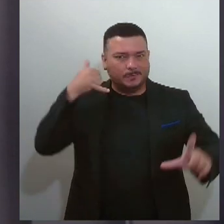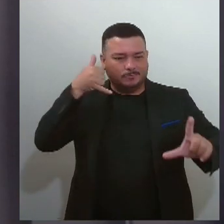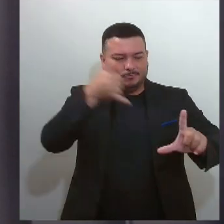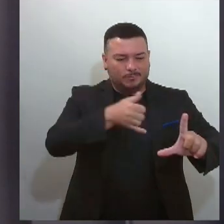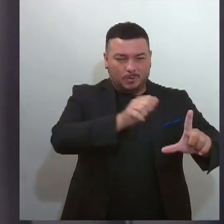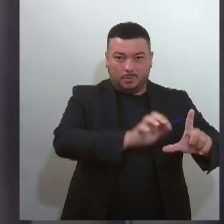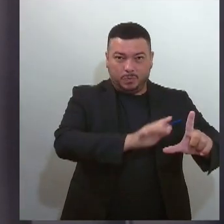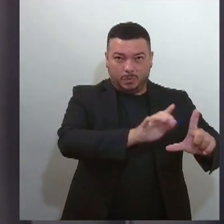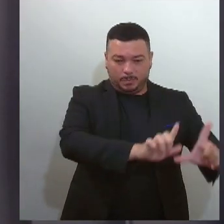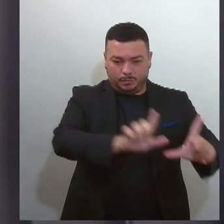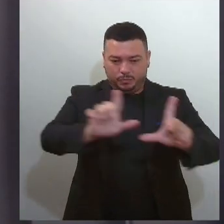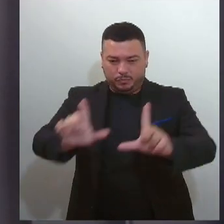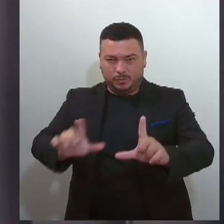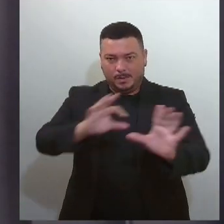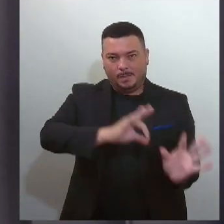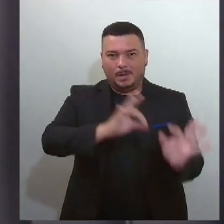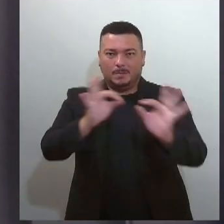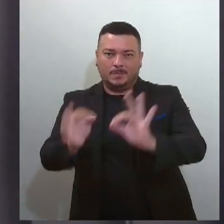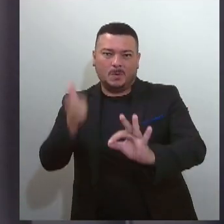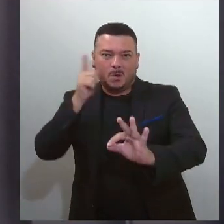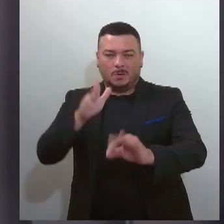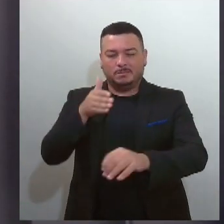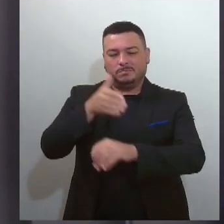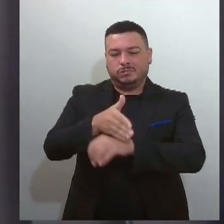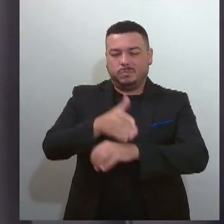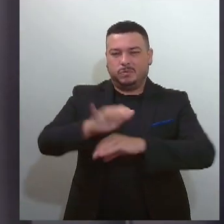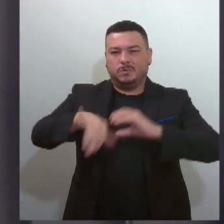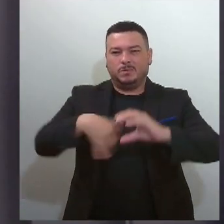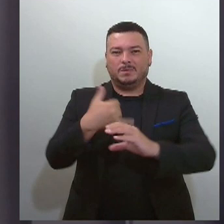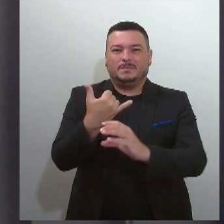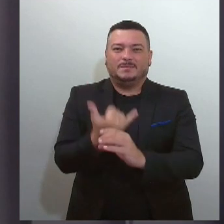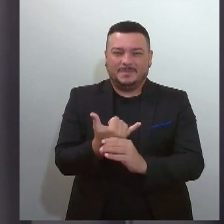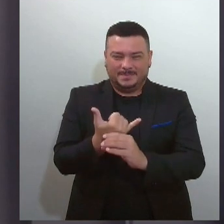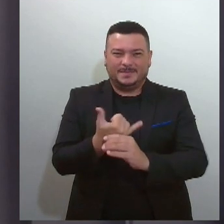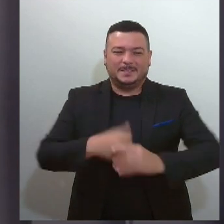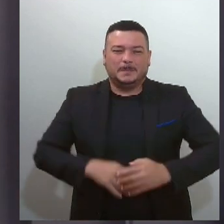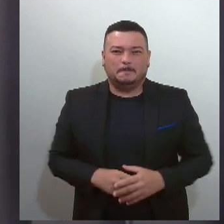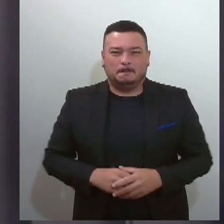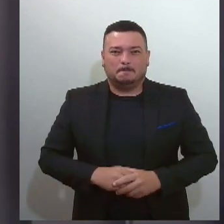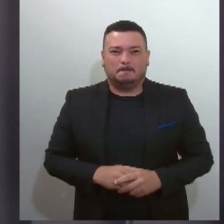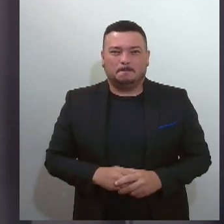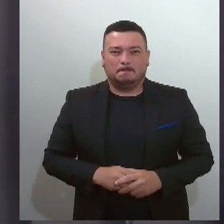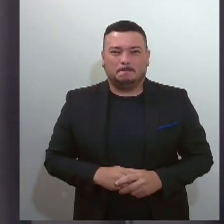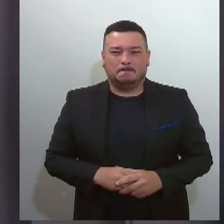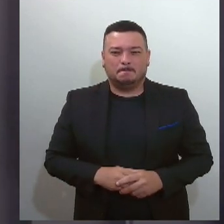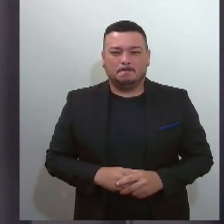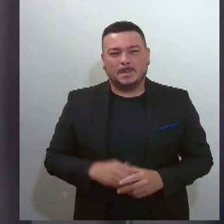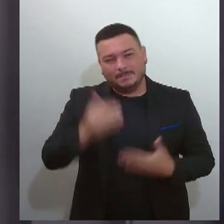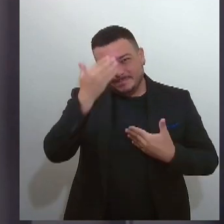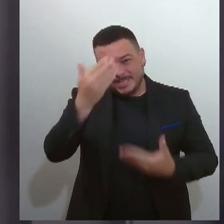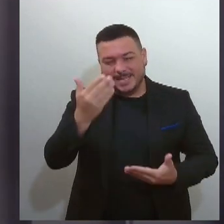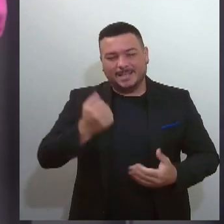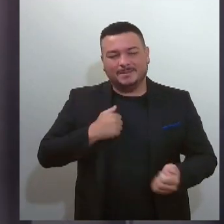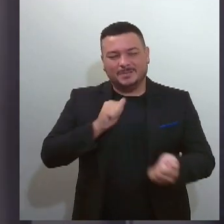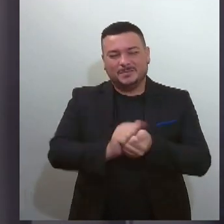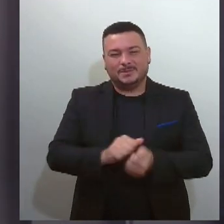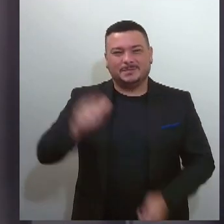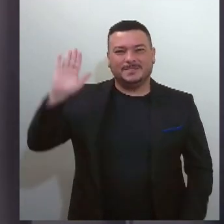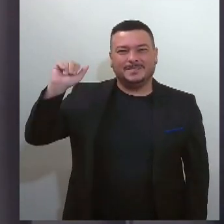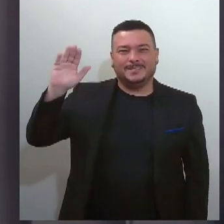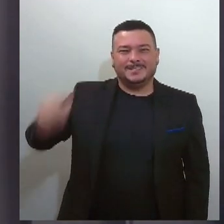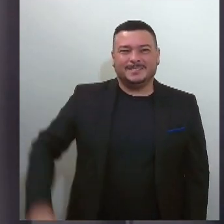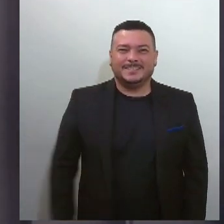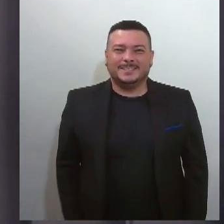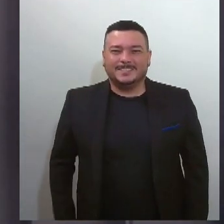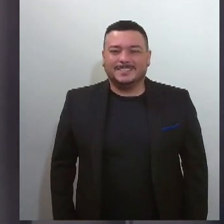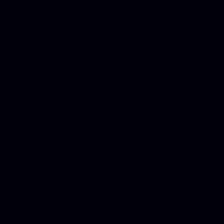no QR Code localizado no canto inferior esquerdo da tela e você será direcionado. Muito obrigada pela companhia e até o nosso próximo encontro. Até já!